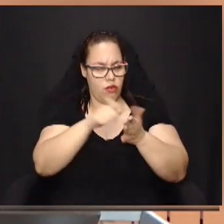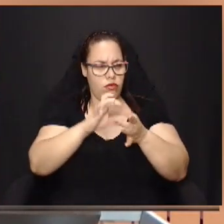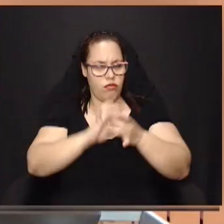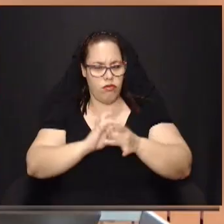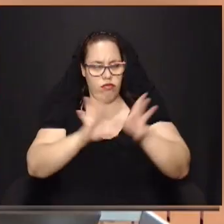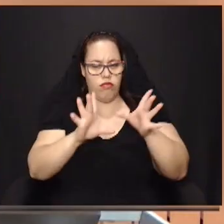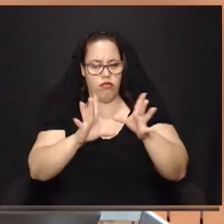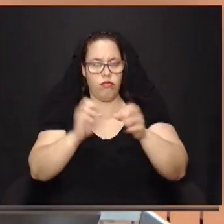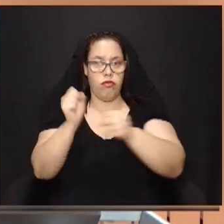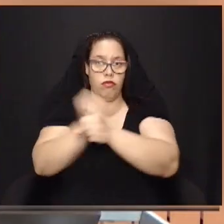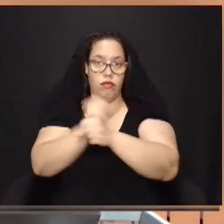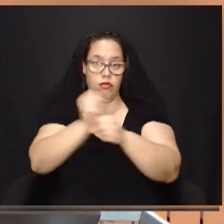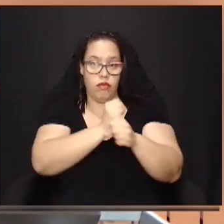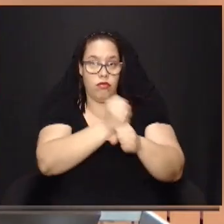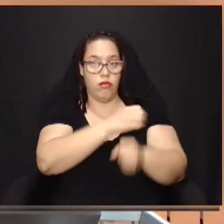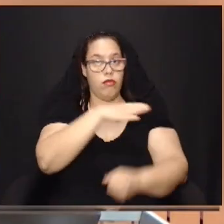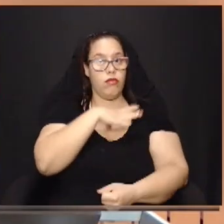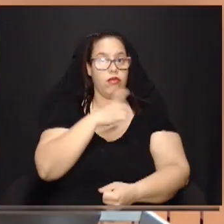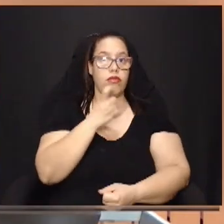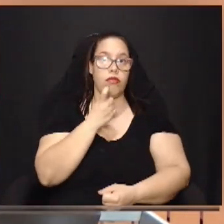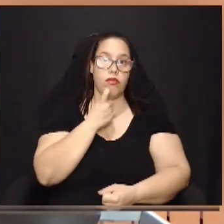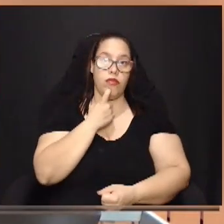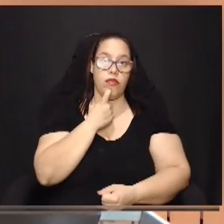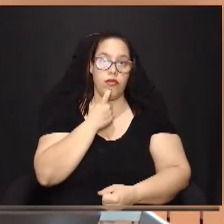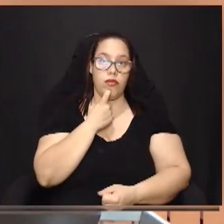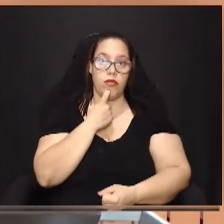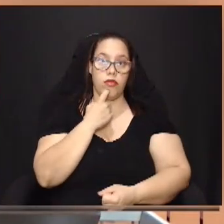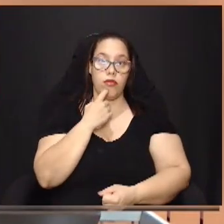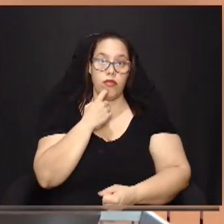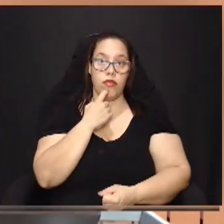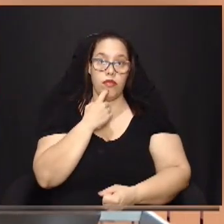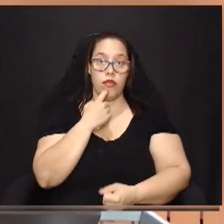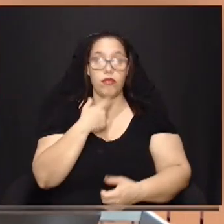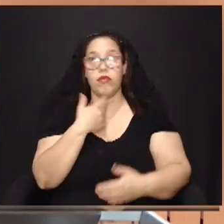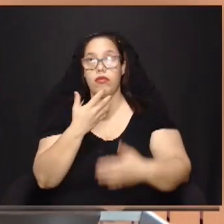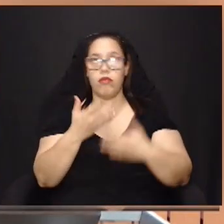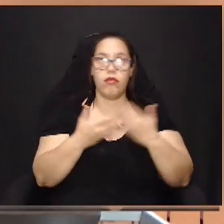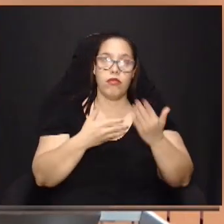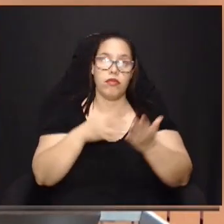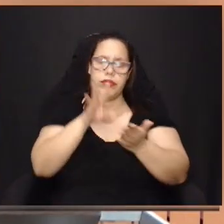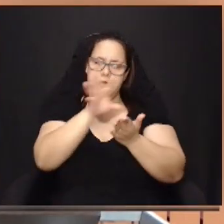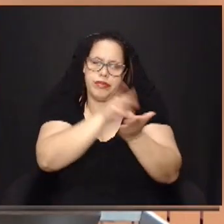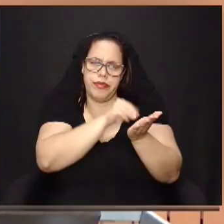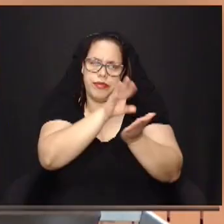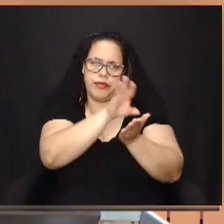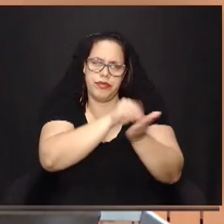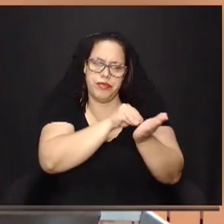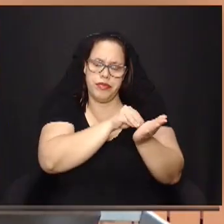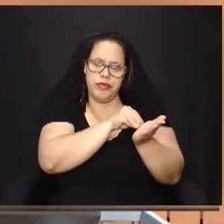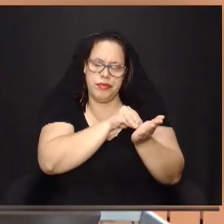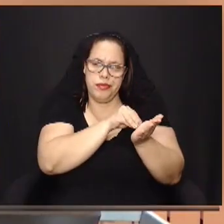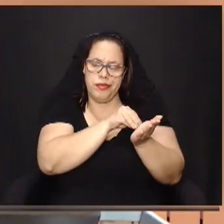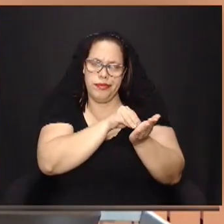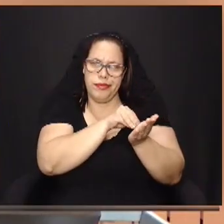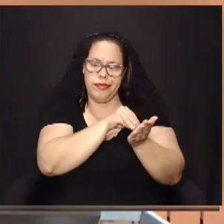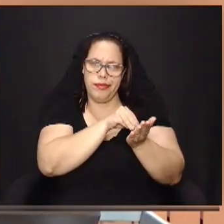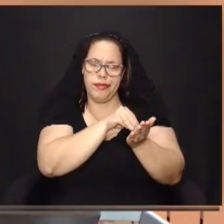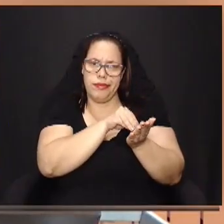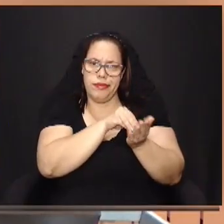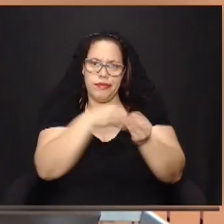obras no município de Campinas. Aliás, é uma moda essa questão de dar atribuição